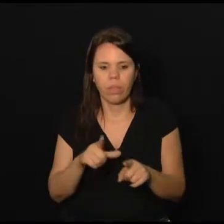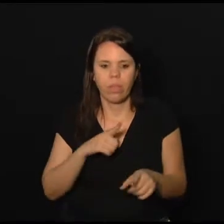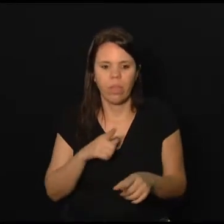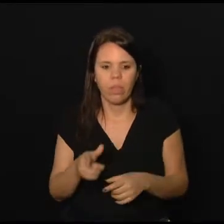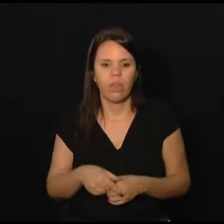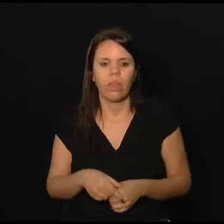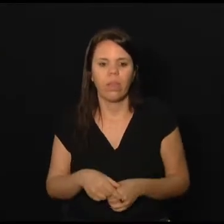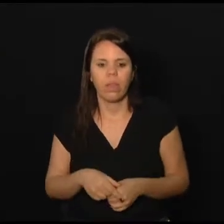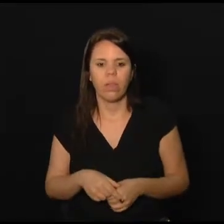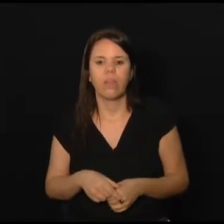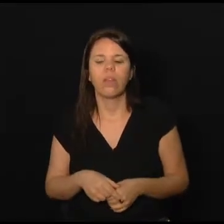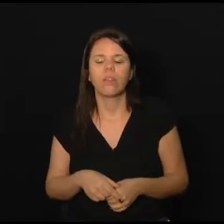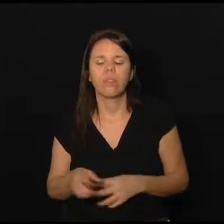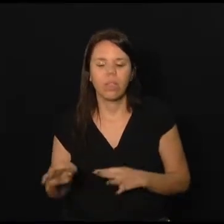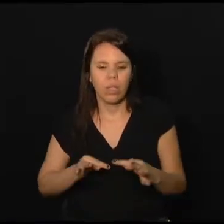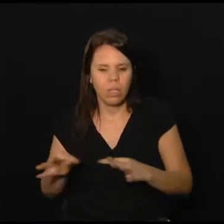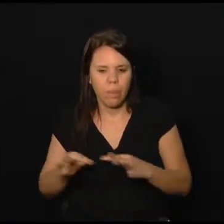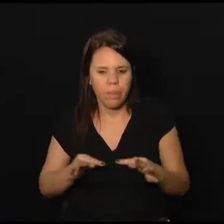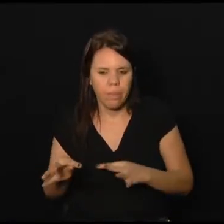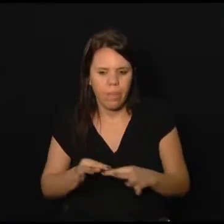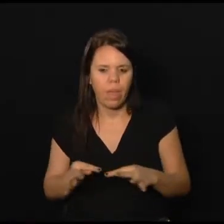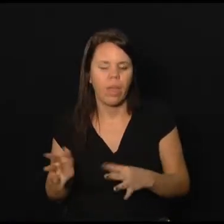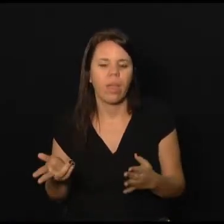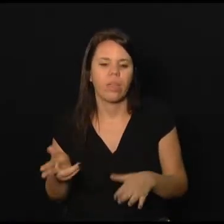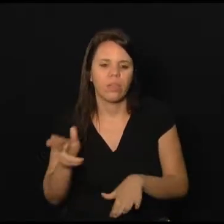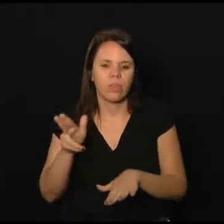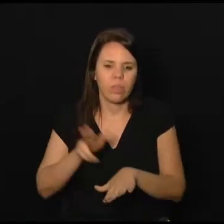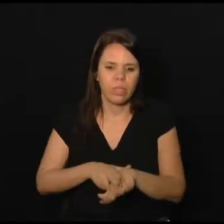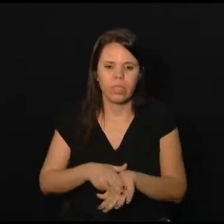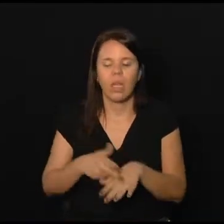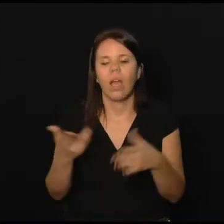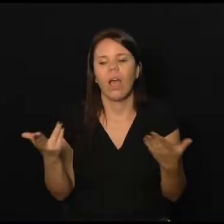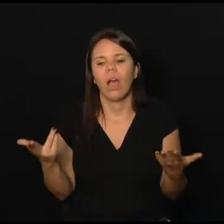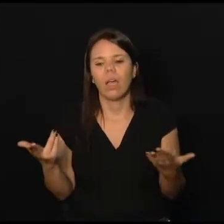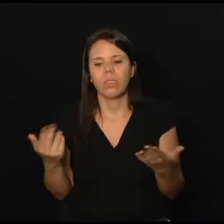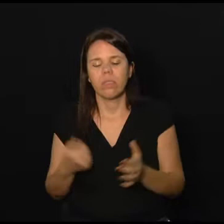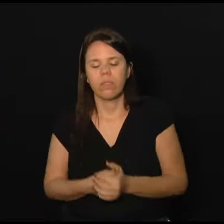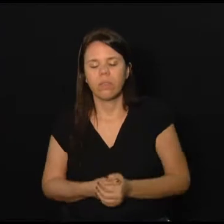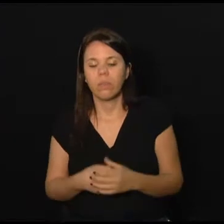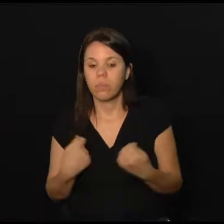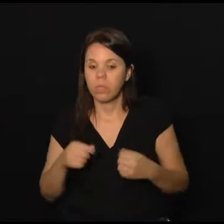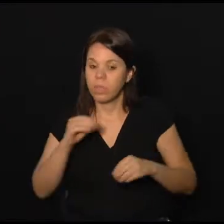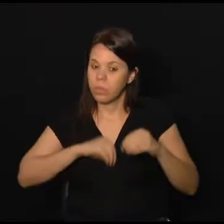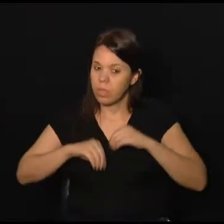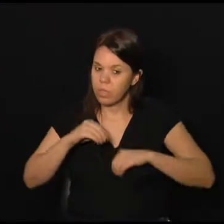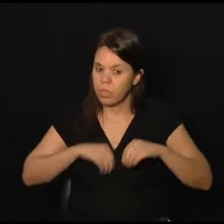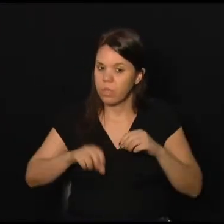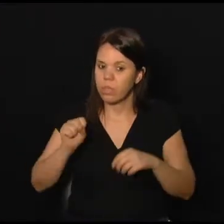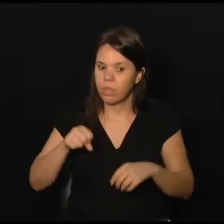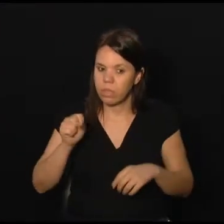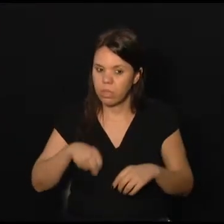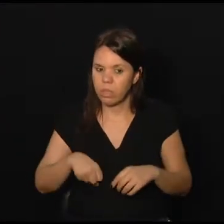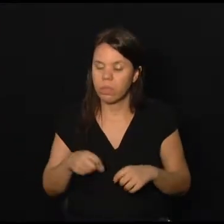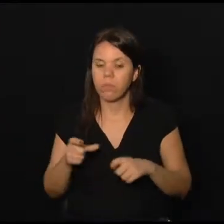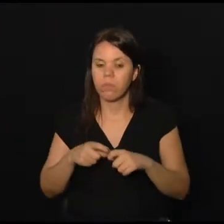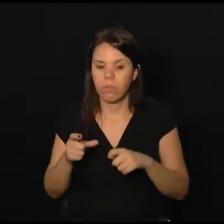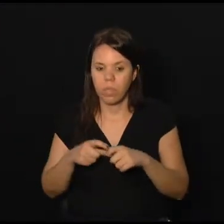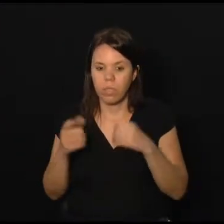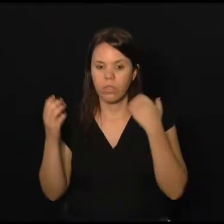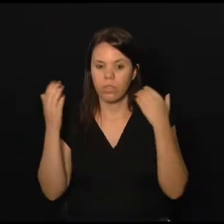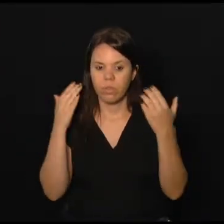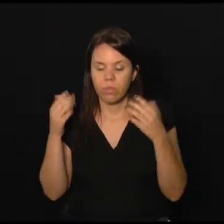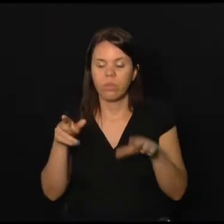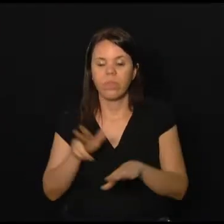de ajuda psiquiátrica, né? Às vezes tem depressão, tem outros problemas e precisa, sim, de uma ajuda de um médico psiquiatra que